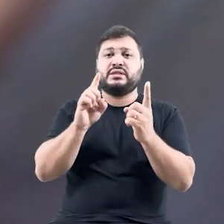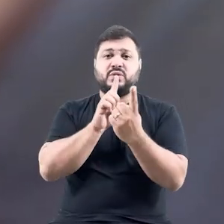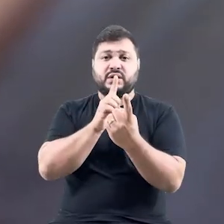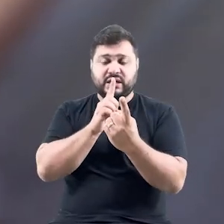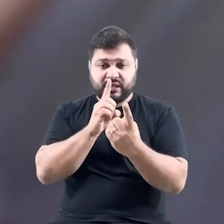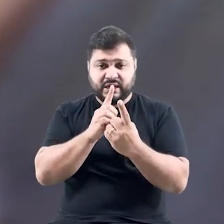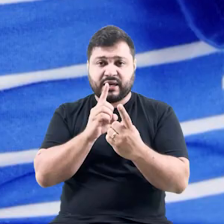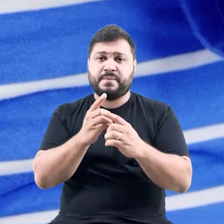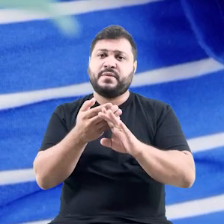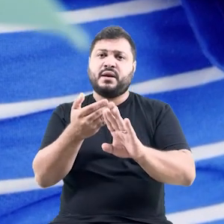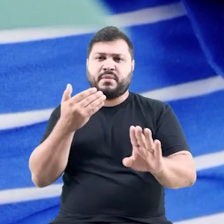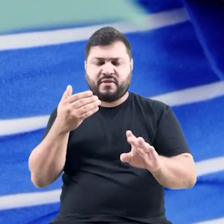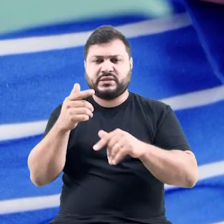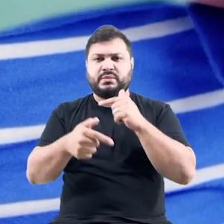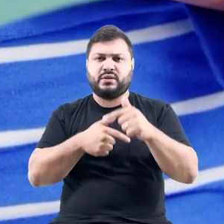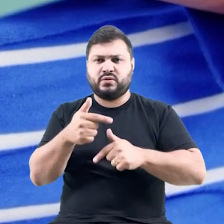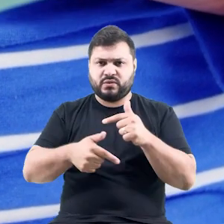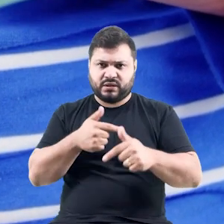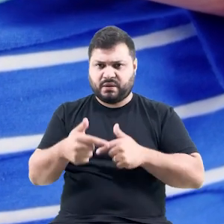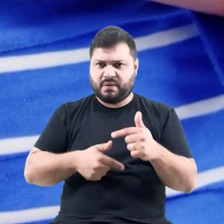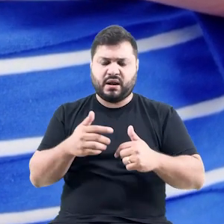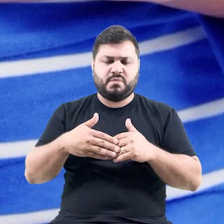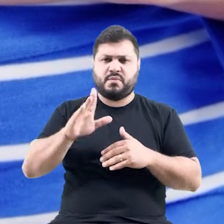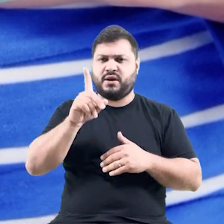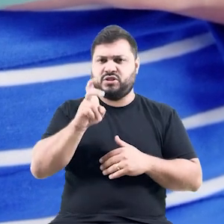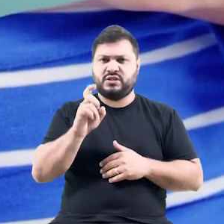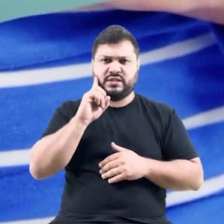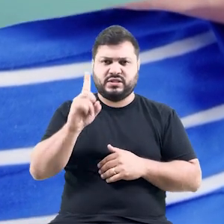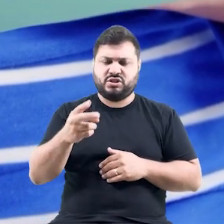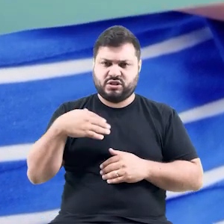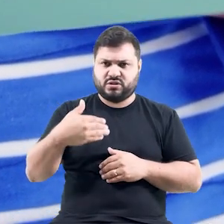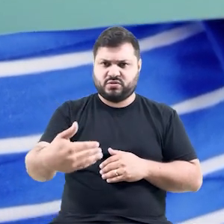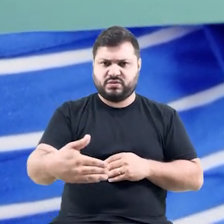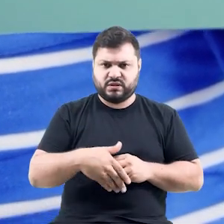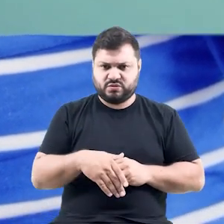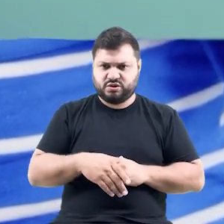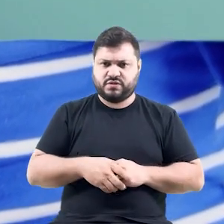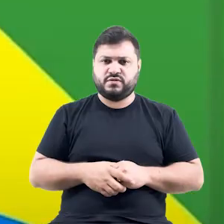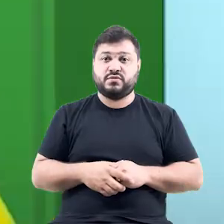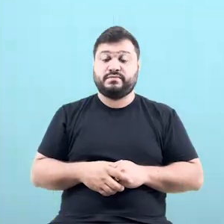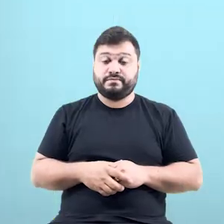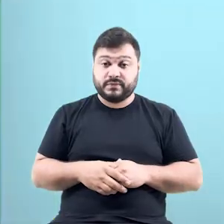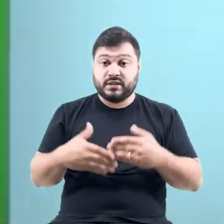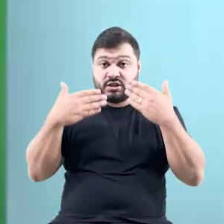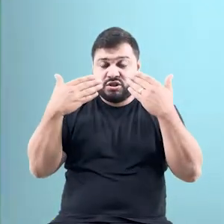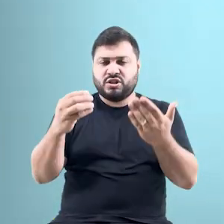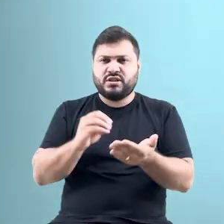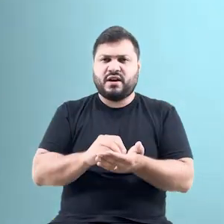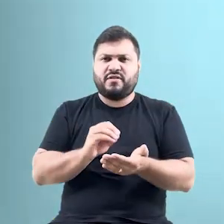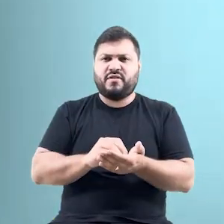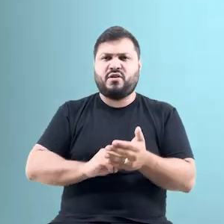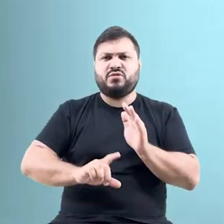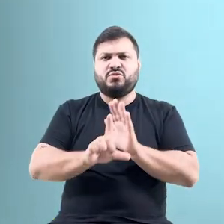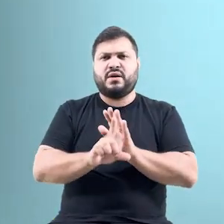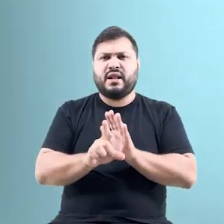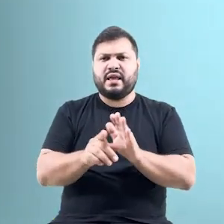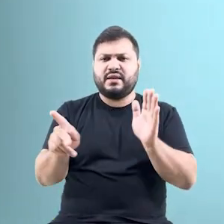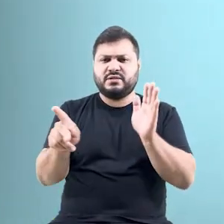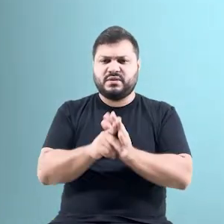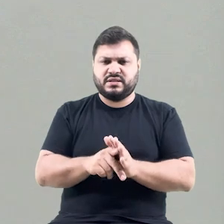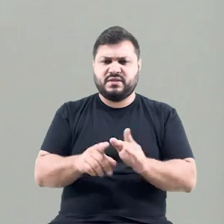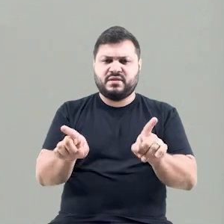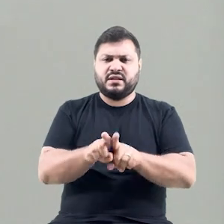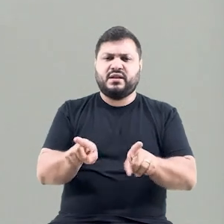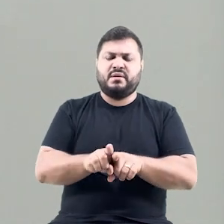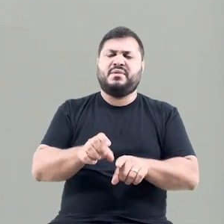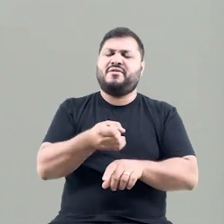recomendação clínica para afastamento do trabalho por mais de 15 dias consecutivos. Diante da falta de uma lei